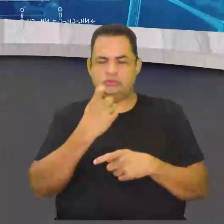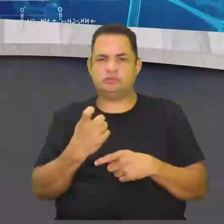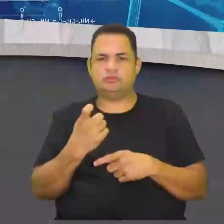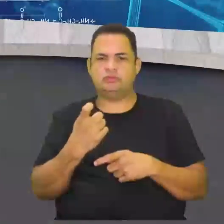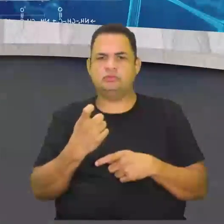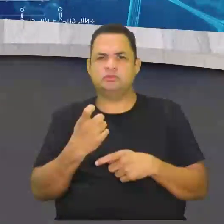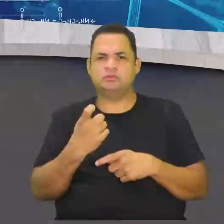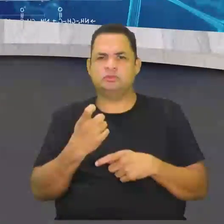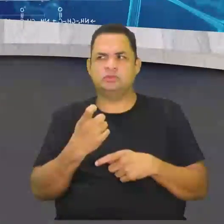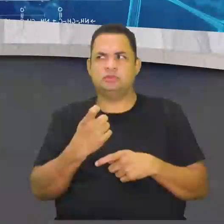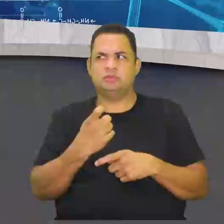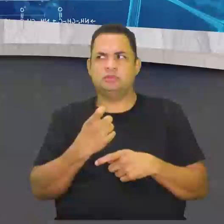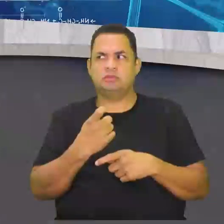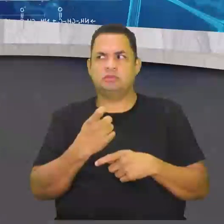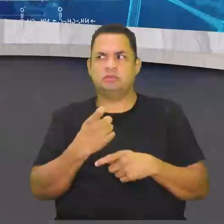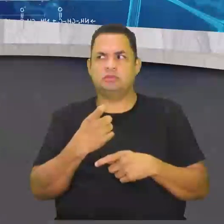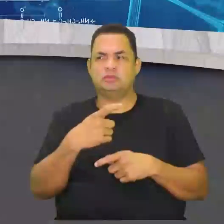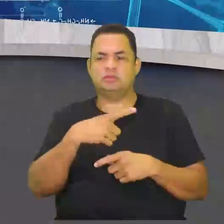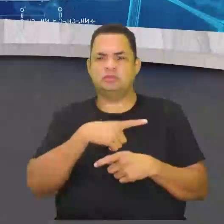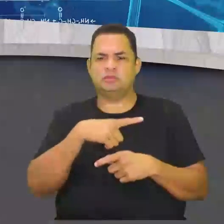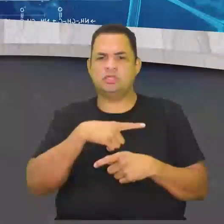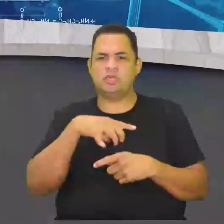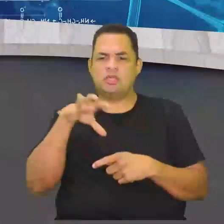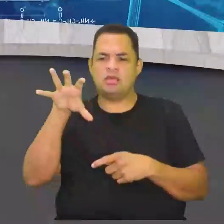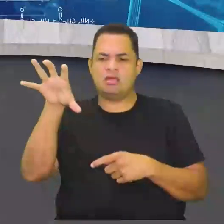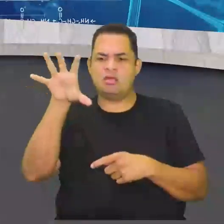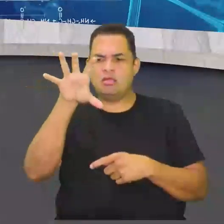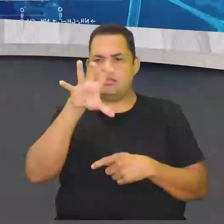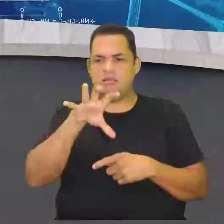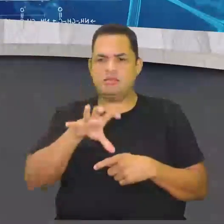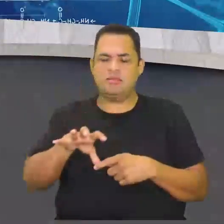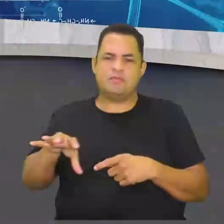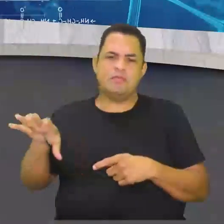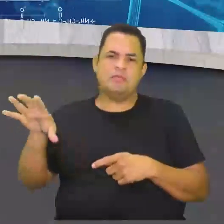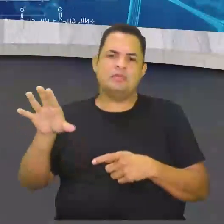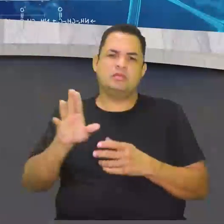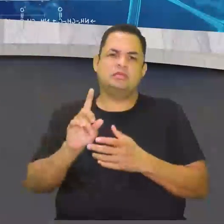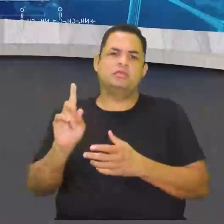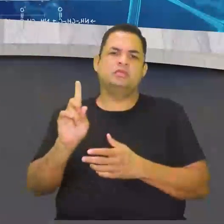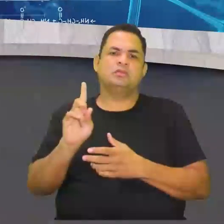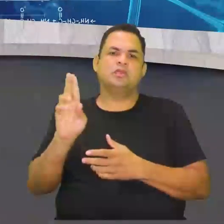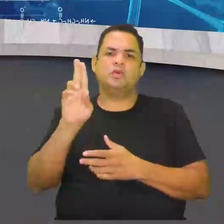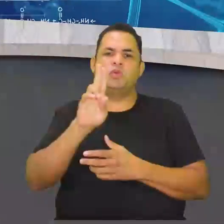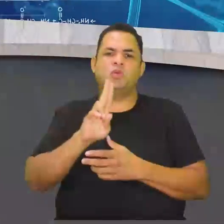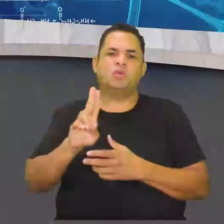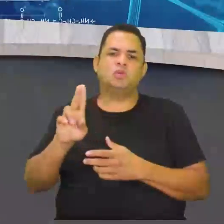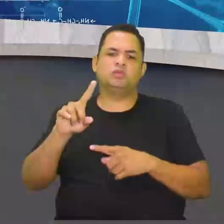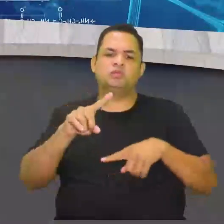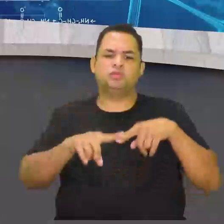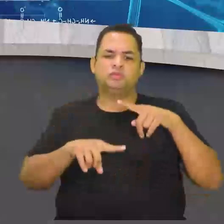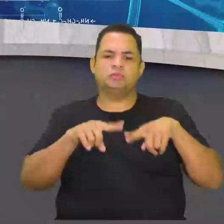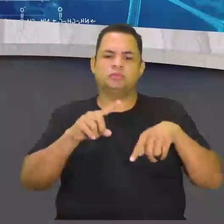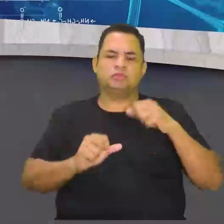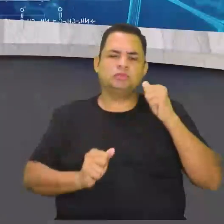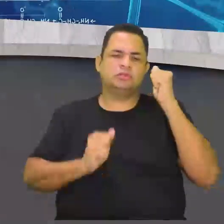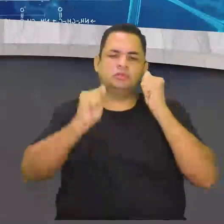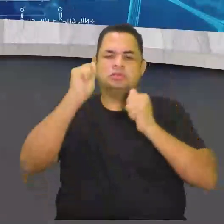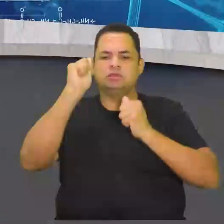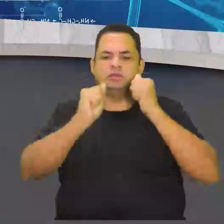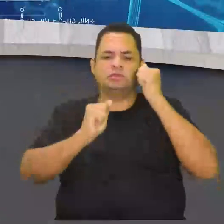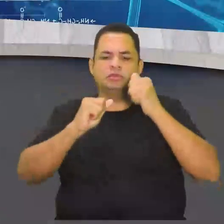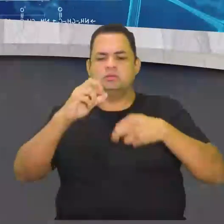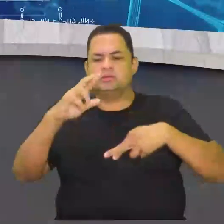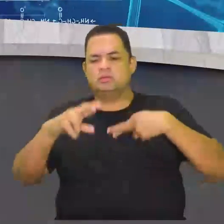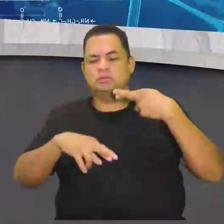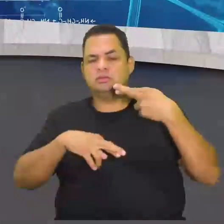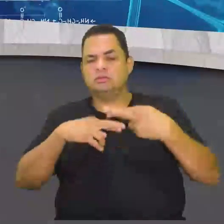Então, assim, existem regiões que não fazem o uso de materiais de indústrias de